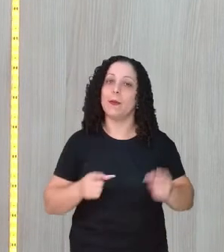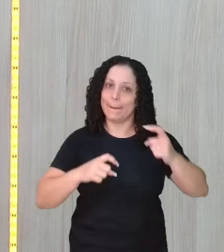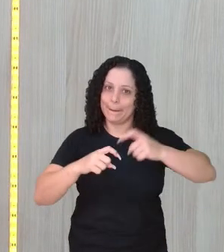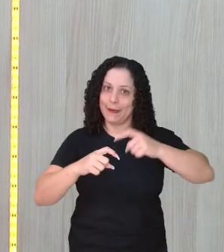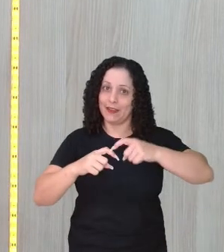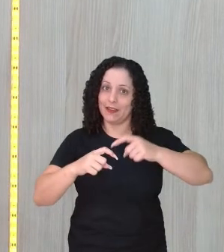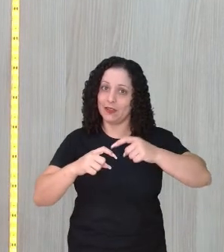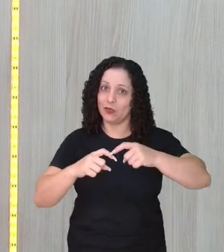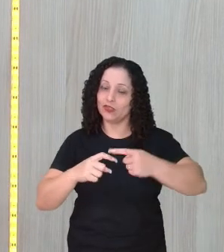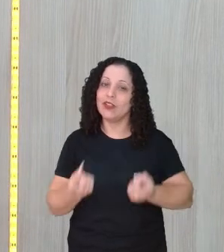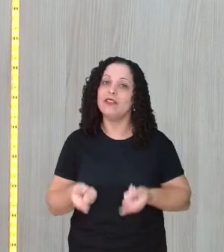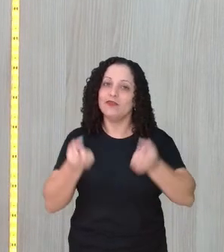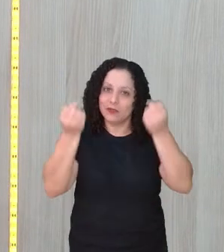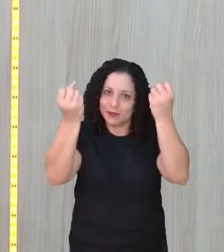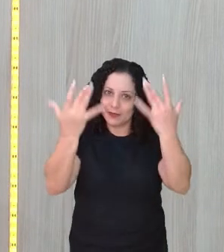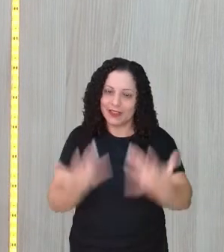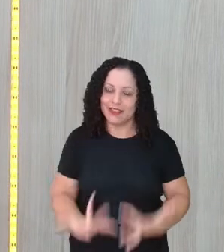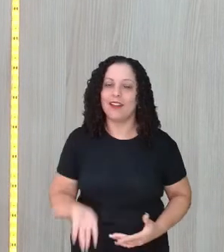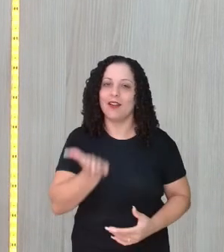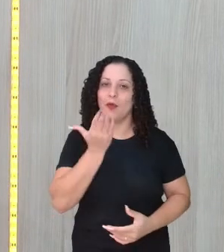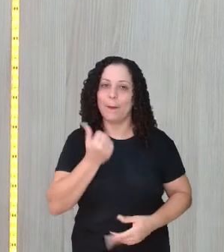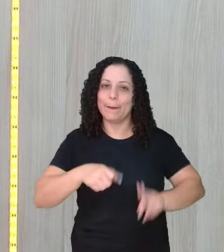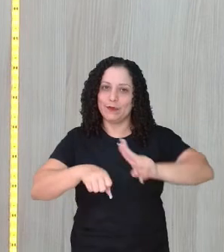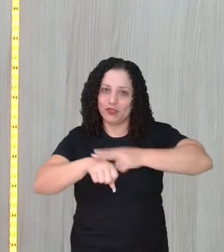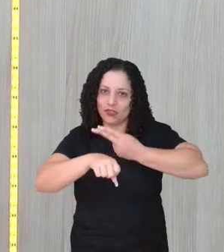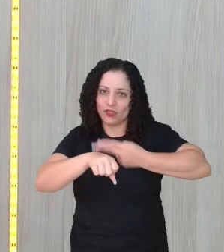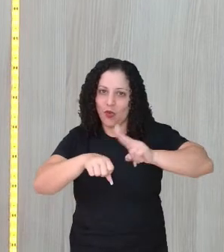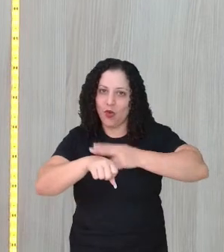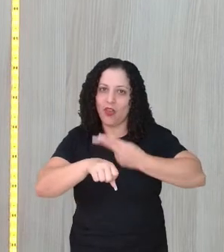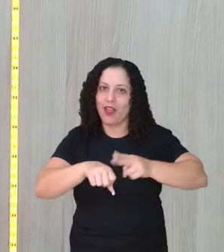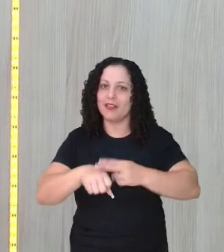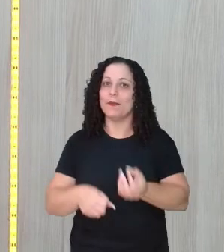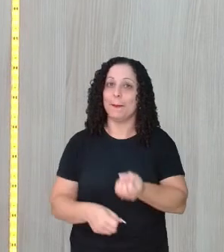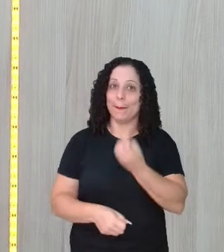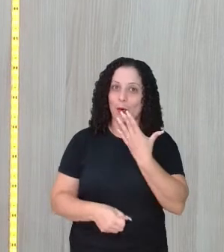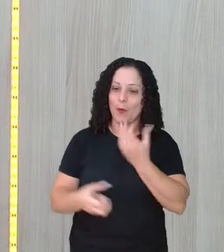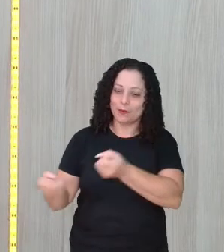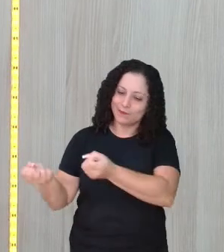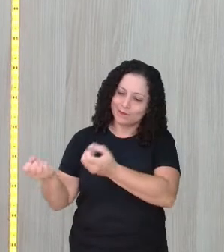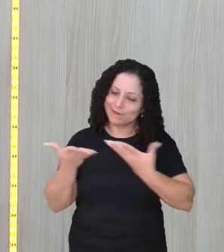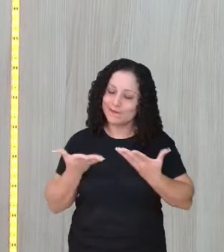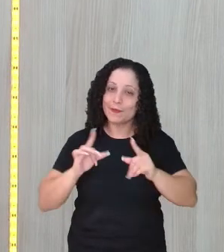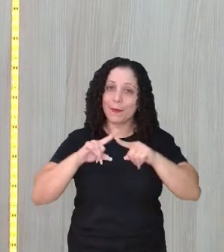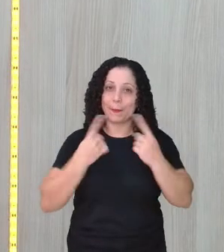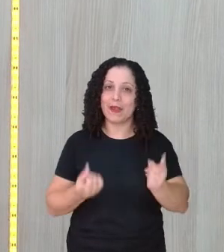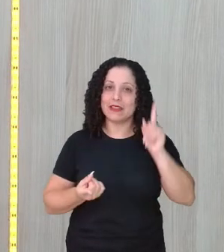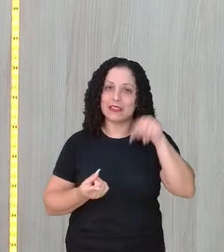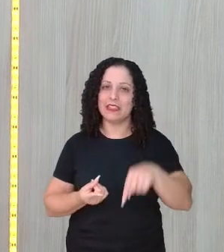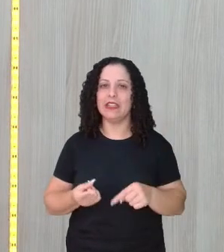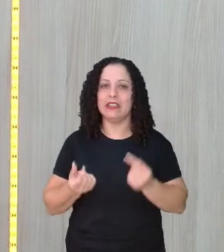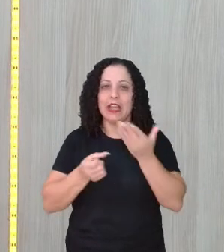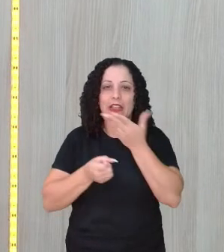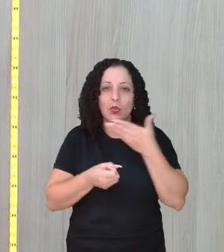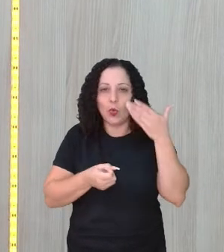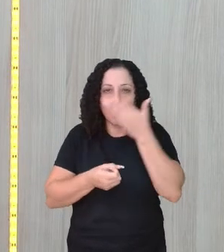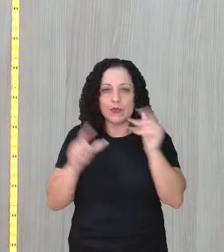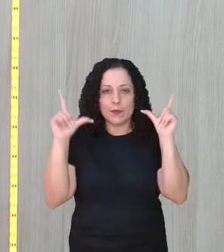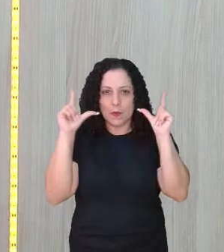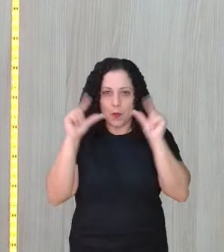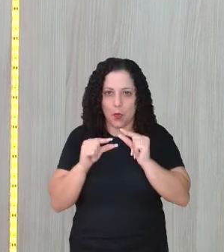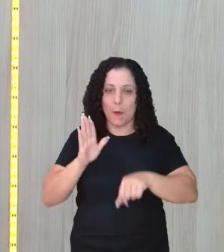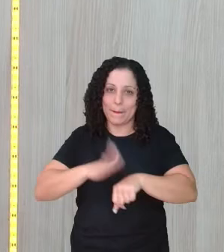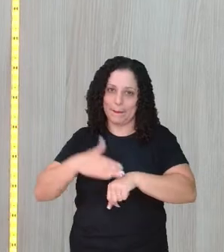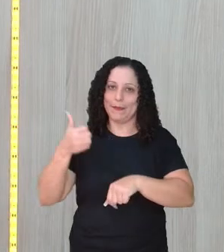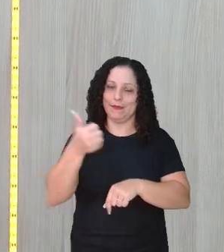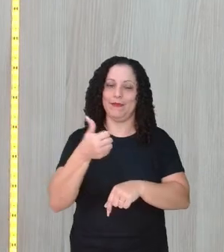um alimento que ele é bem-vindo. Agora, quanto mais amargo, menos açúcar, mais